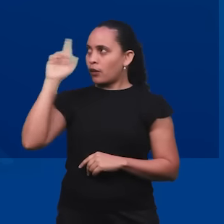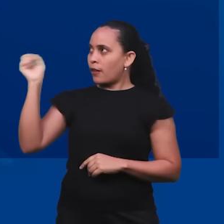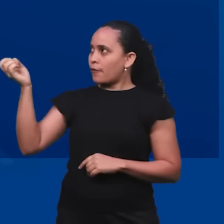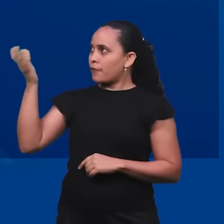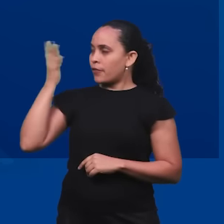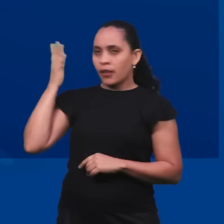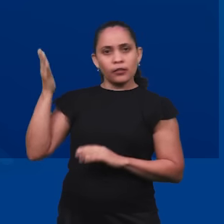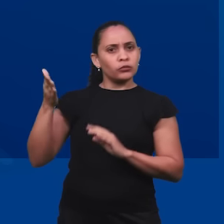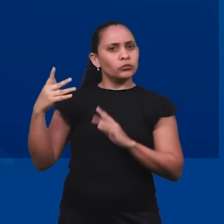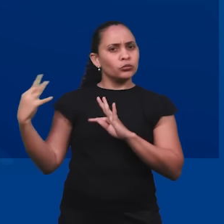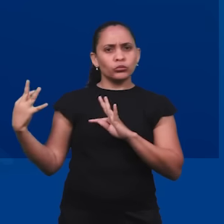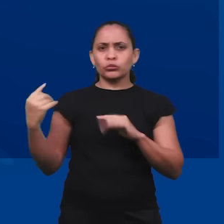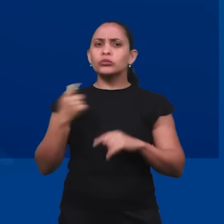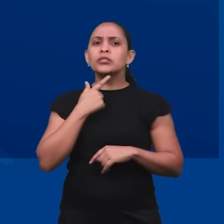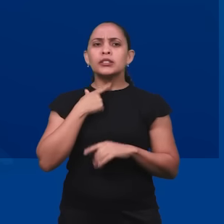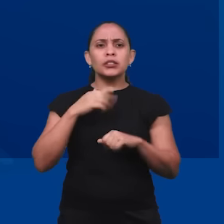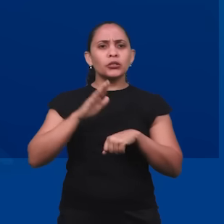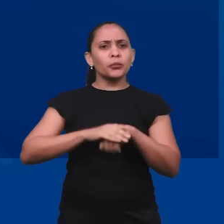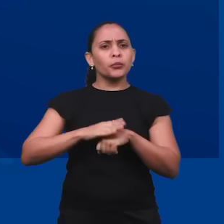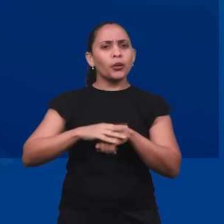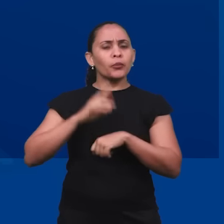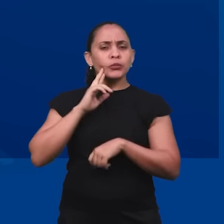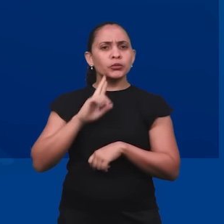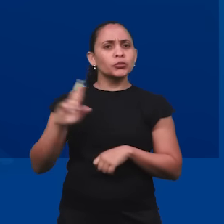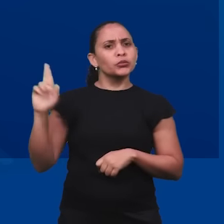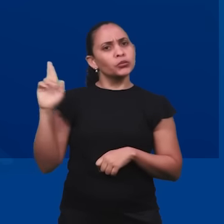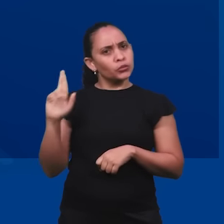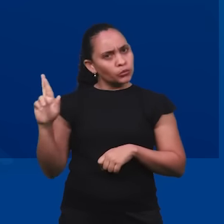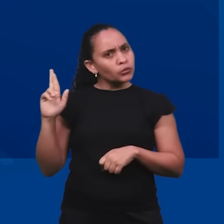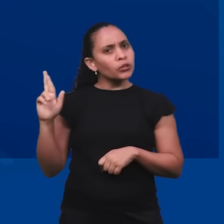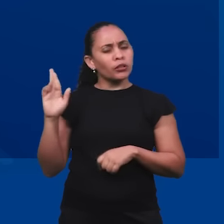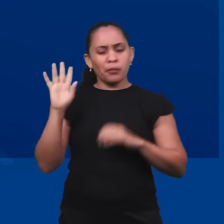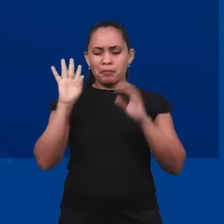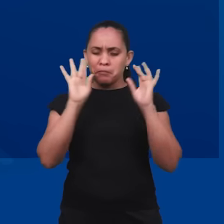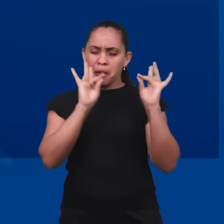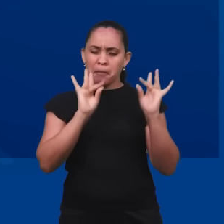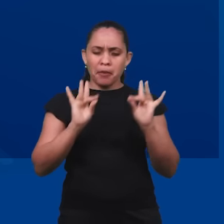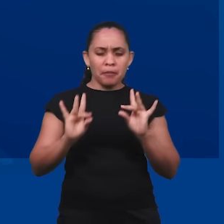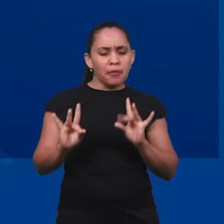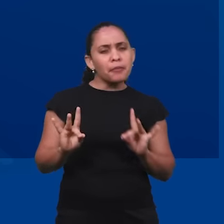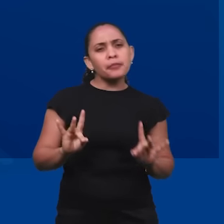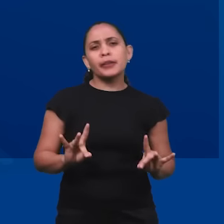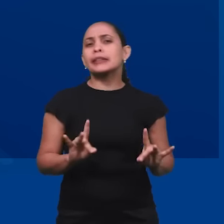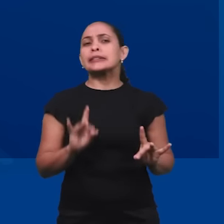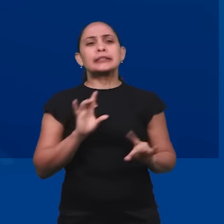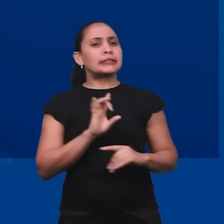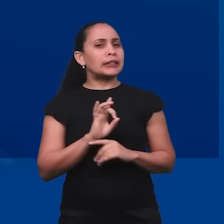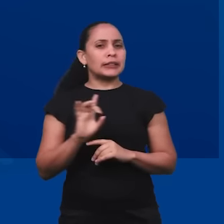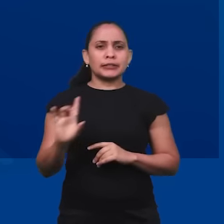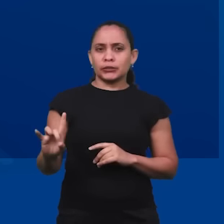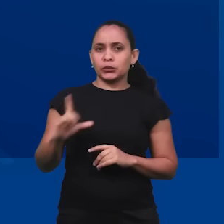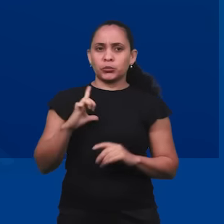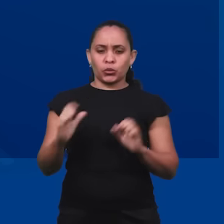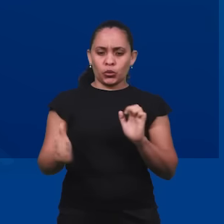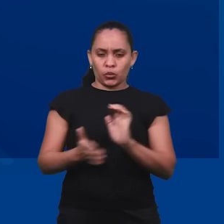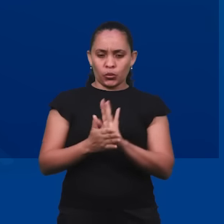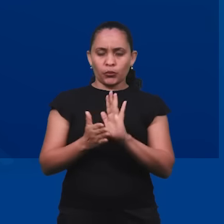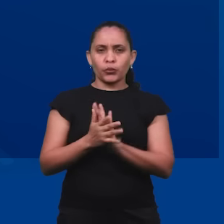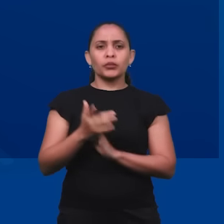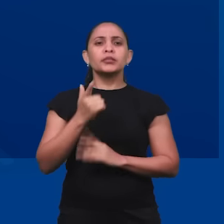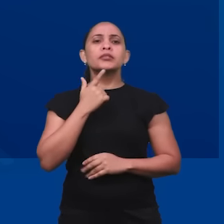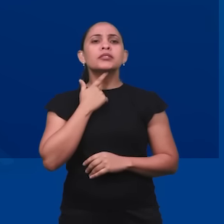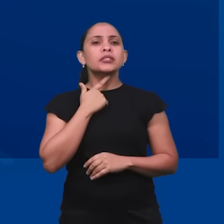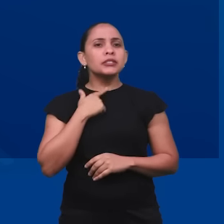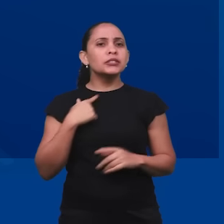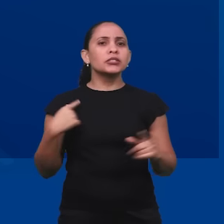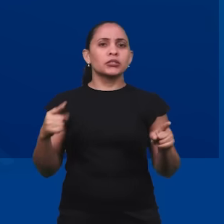projeto, aquilo que Ele quer realizar, da melhor maneira possível, com os melhores detalhes possíveis, os maiores detalhes. O louvor que Ele deseja que seja